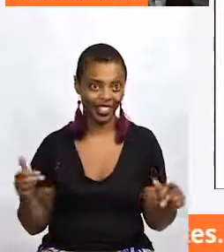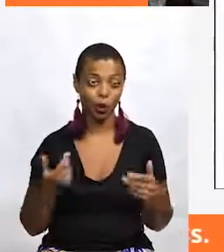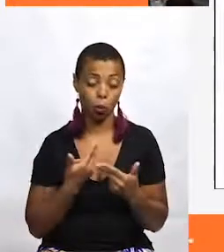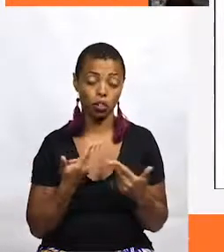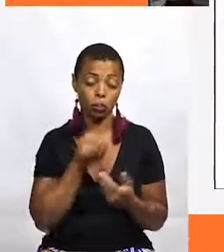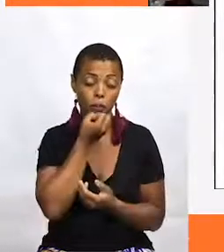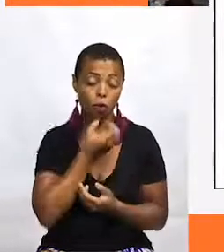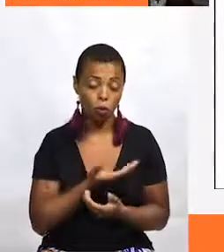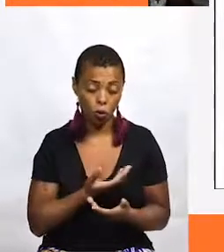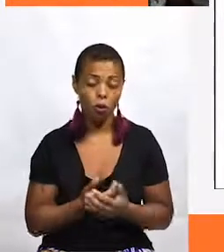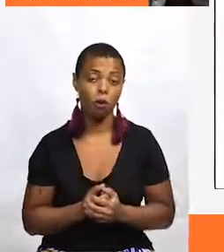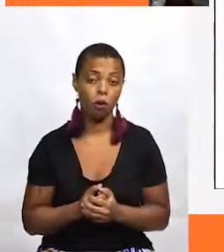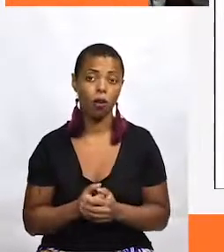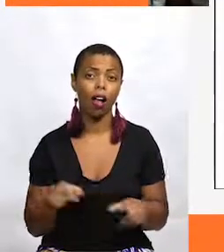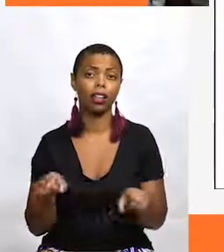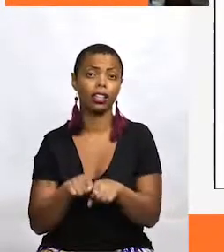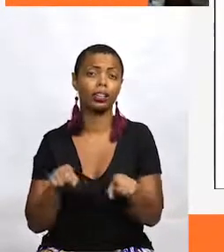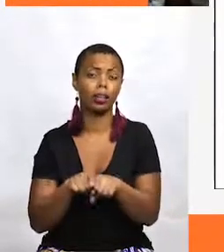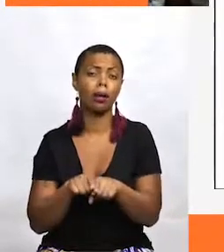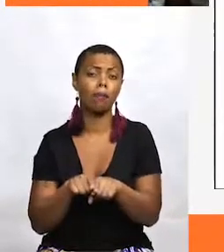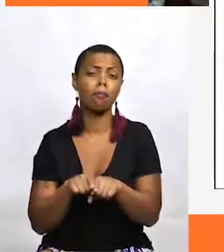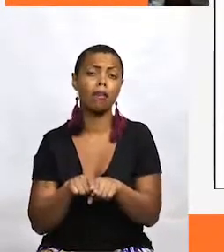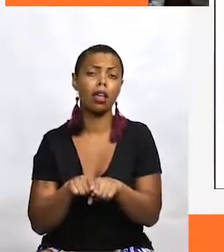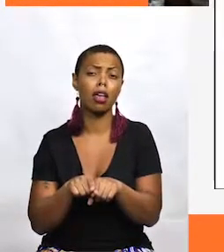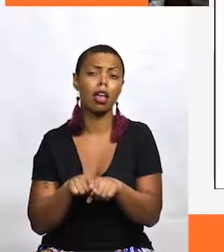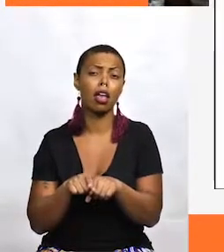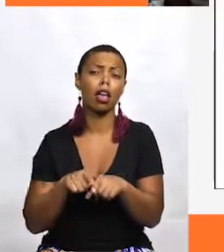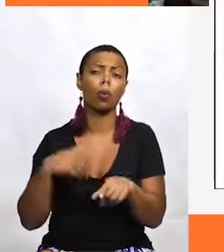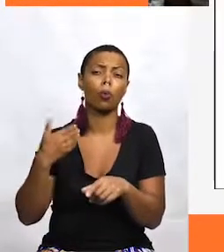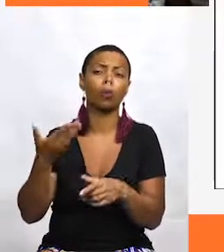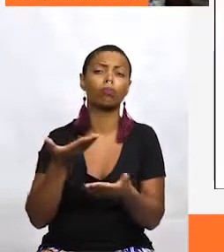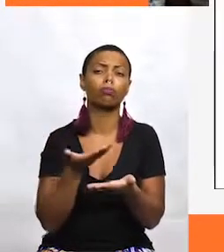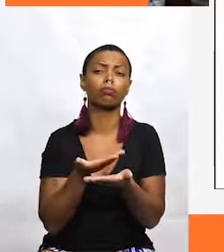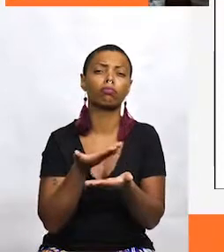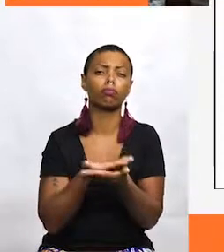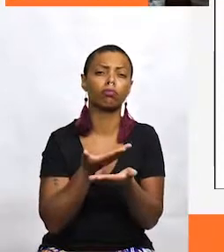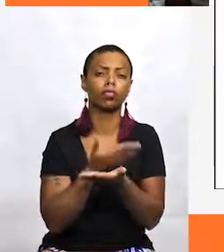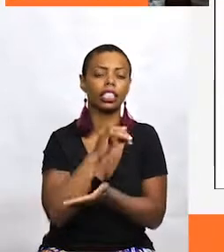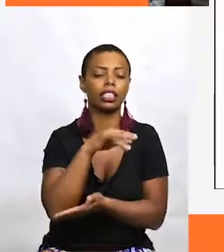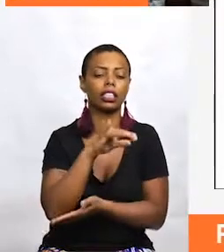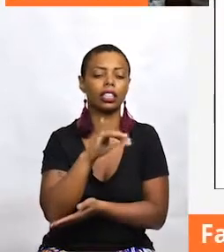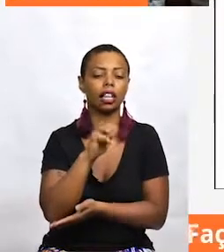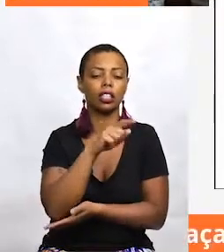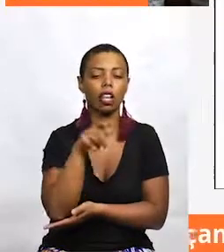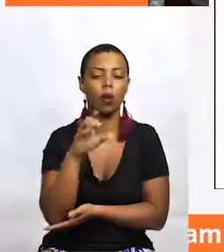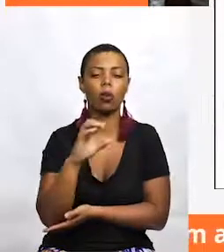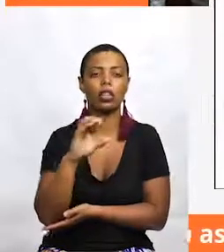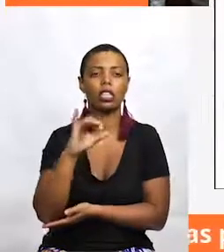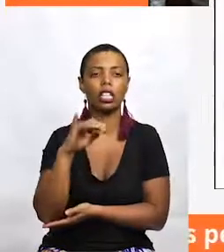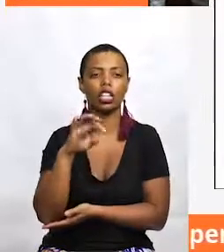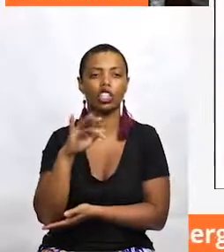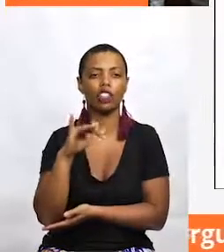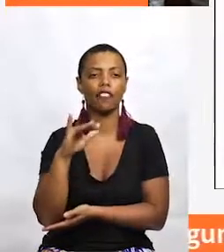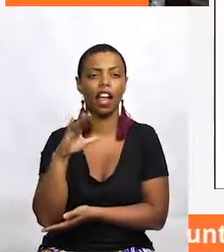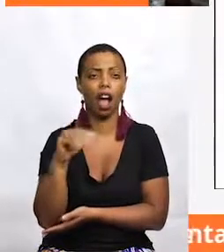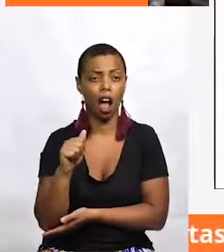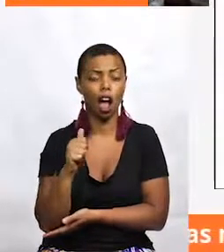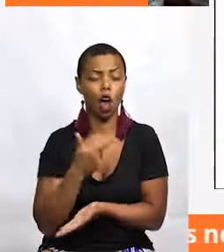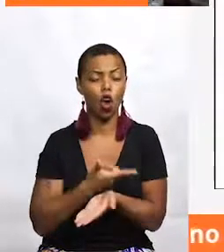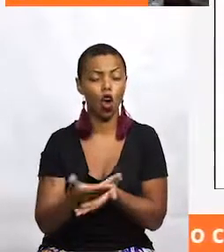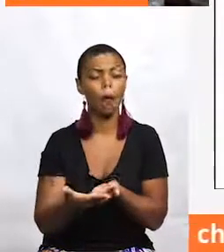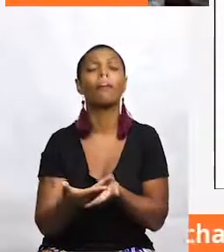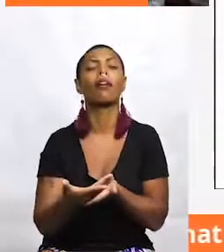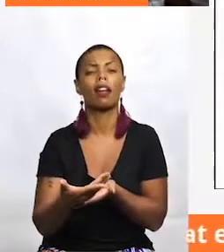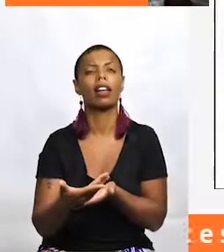e também foi durante as iniciações científicas que eu dei meus primeiros passos para falar